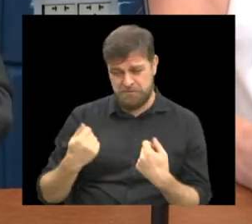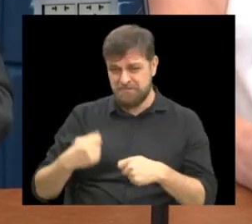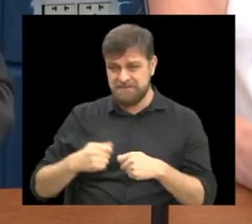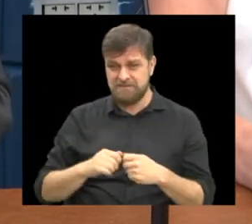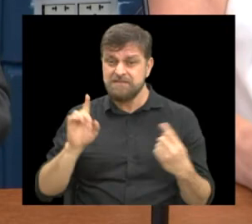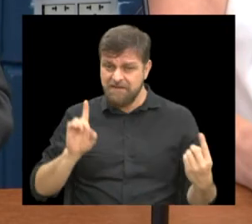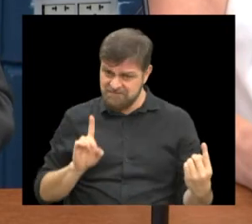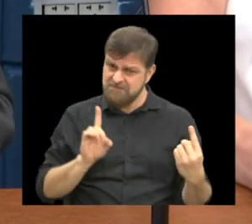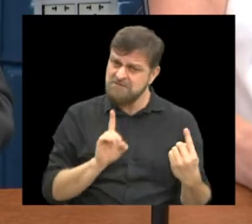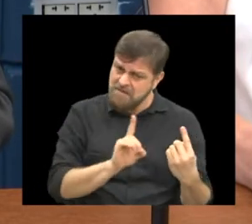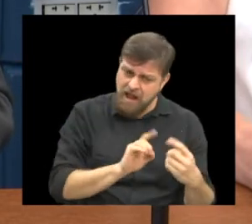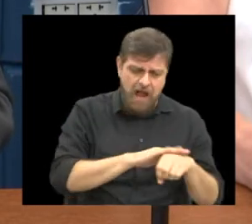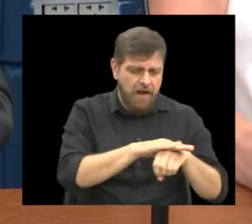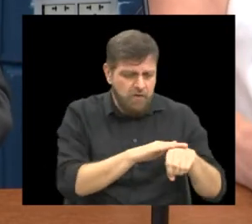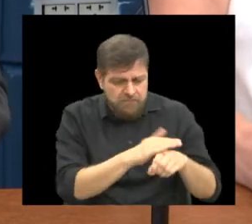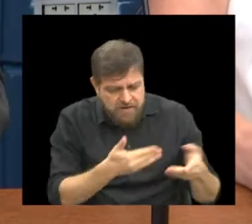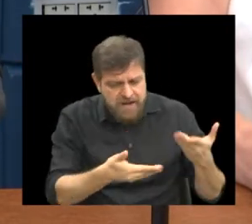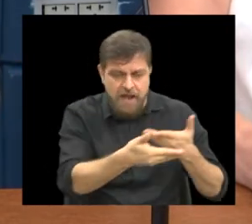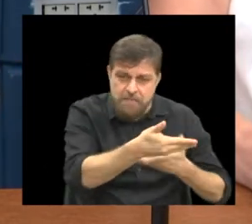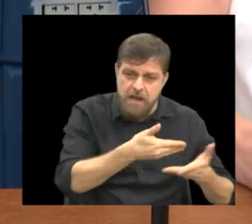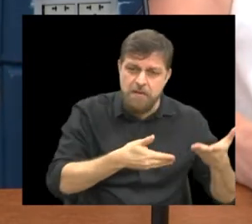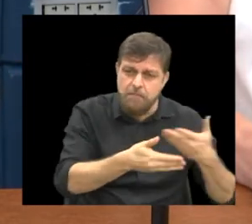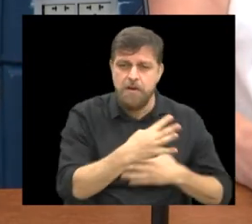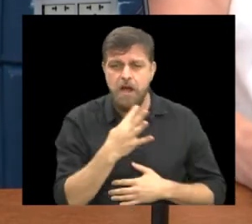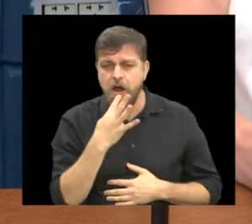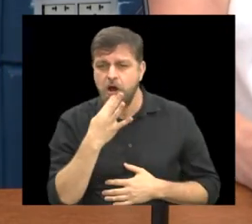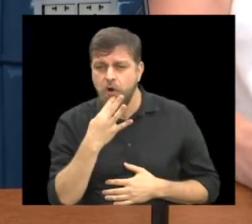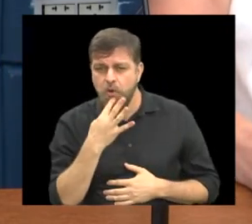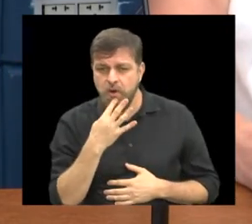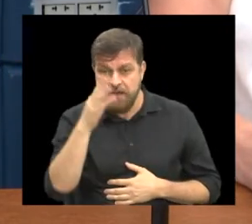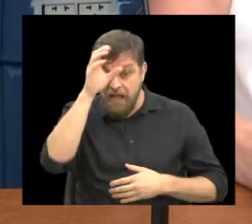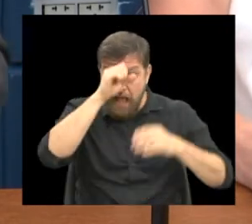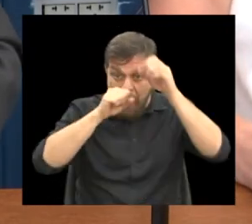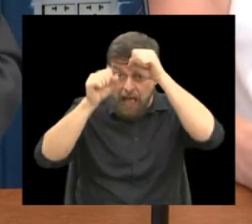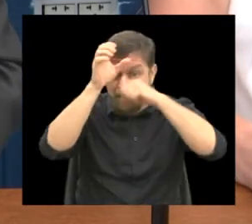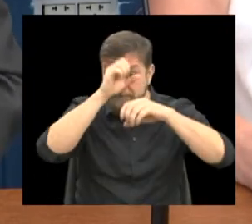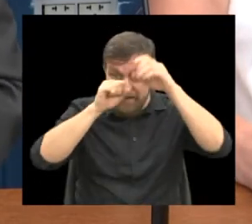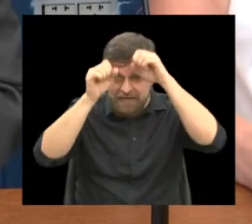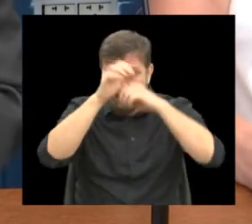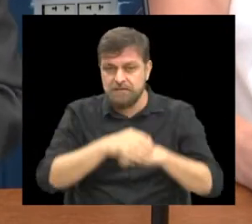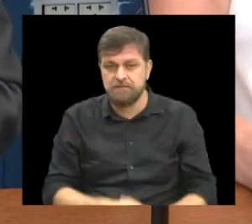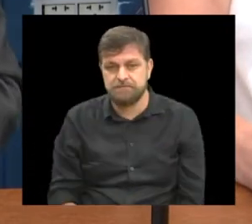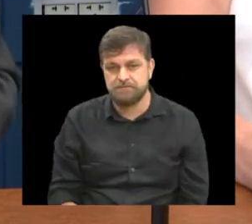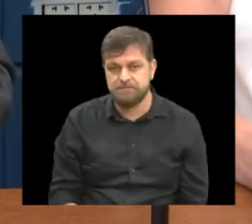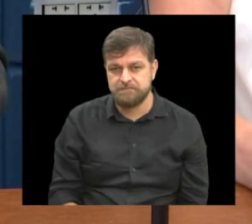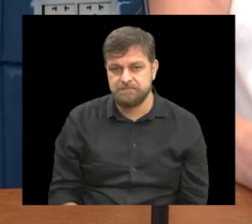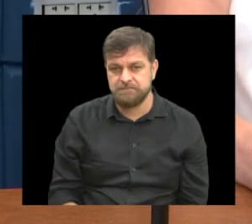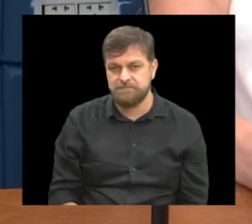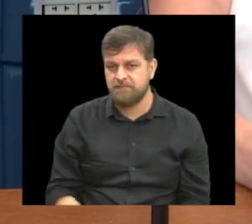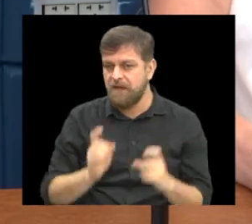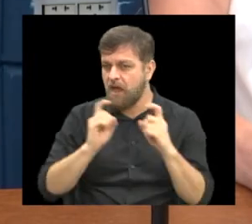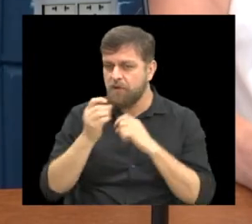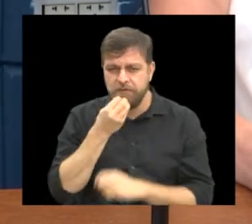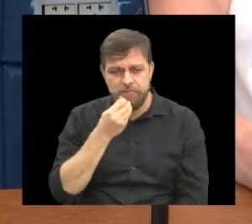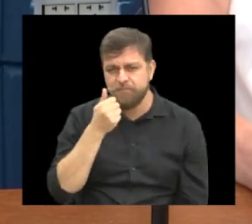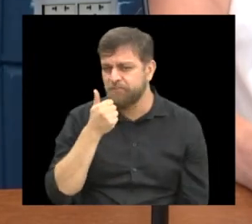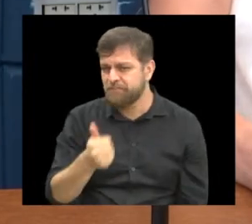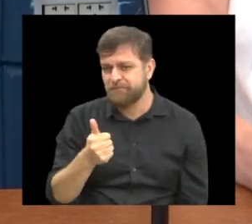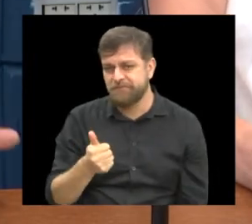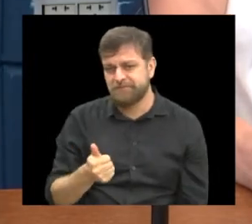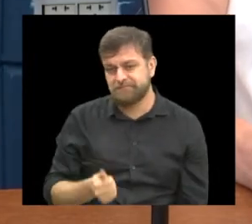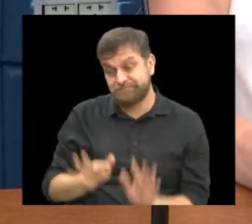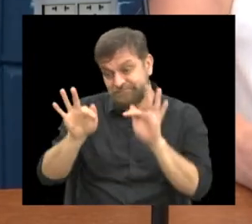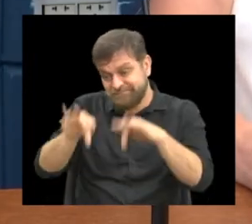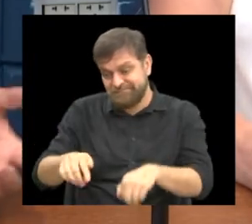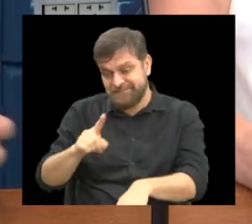aproxime, conversa, explica, conheça, aprenda. Gente, eu sei que a nossa reunião está muito boa, mas eu vou ter que